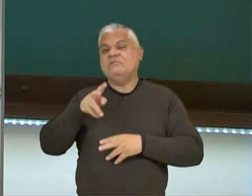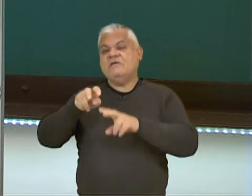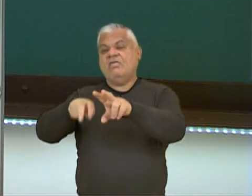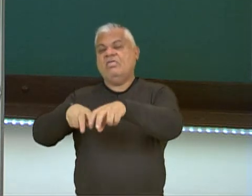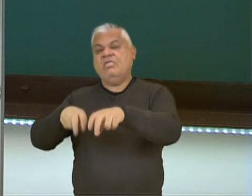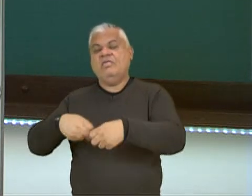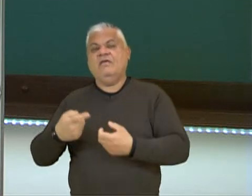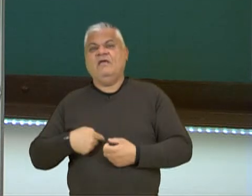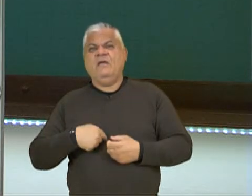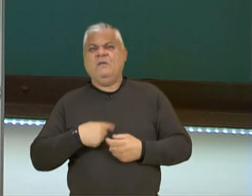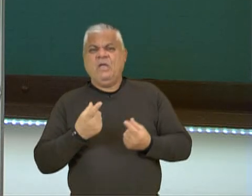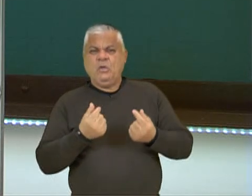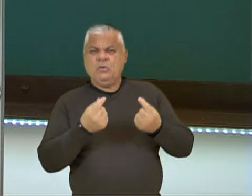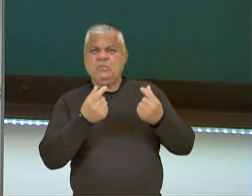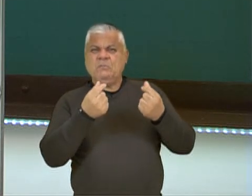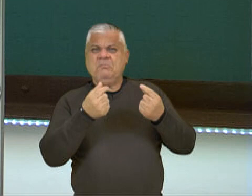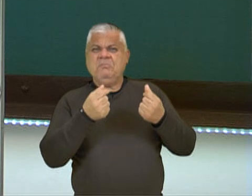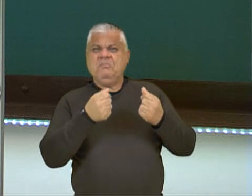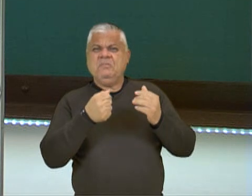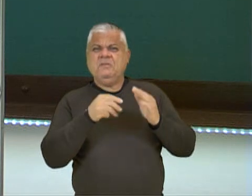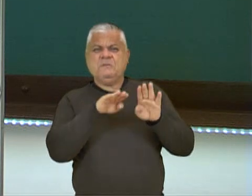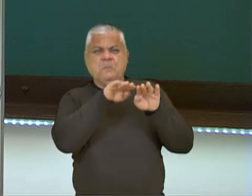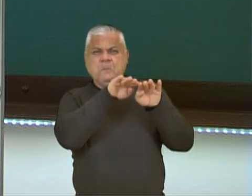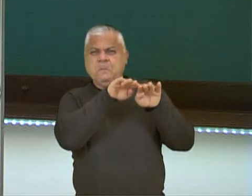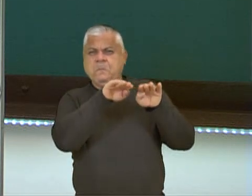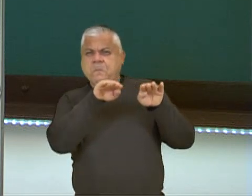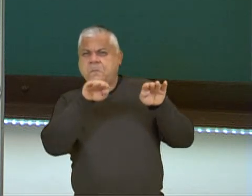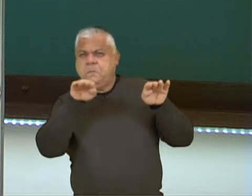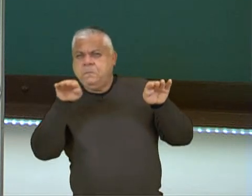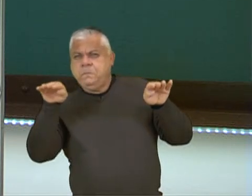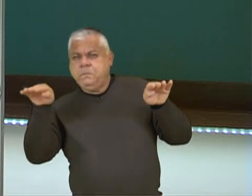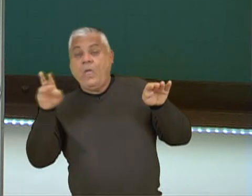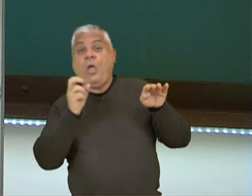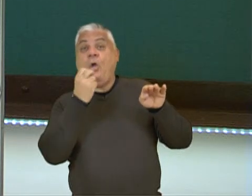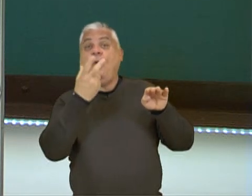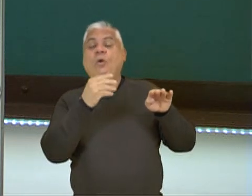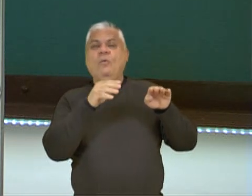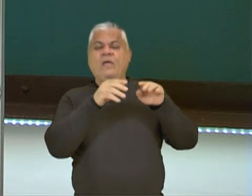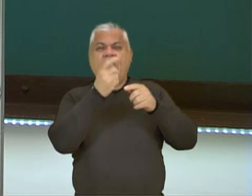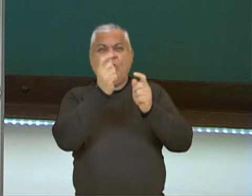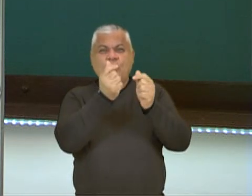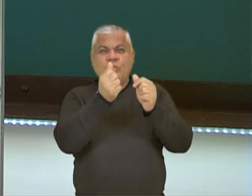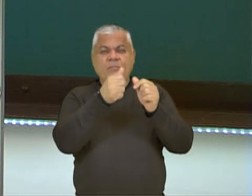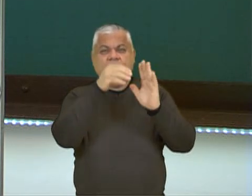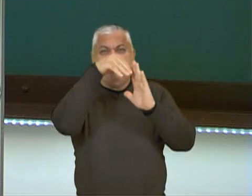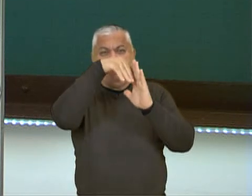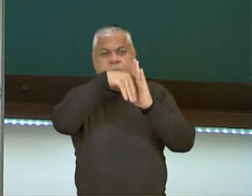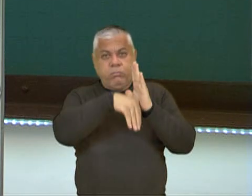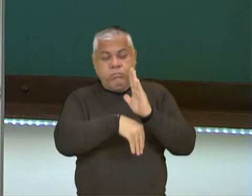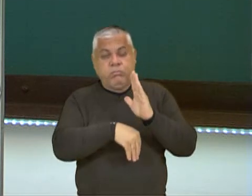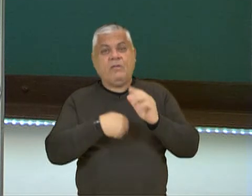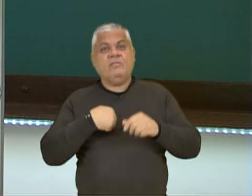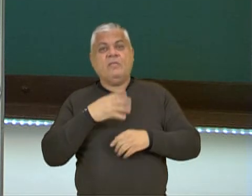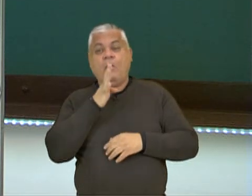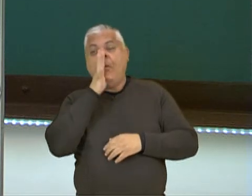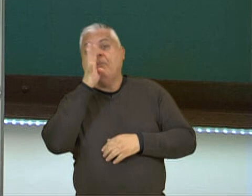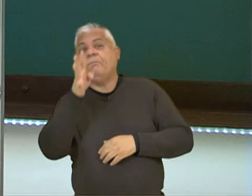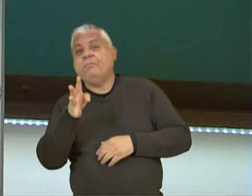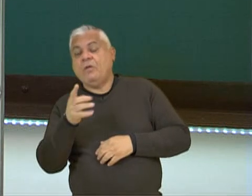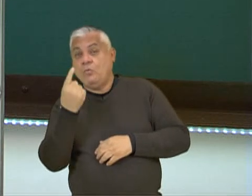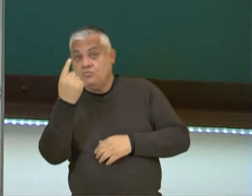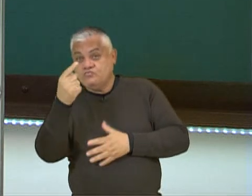não cresceu, ou seja, que o país não conseguiu, né, produzir tantas riquezas, às vezes não é